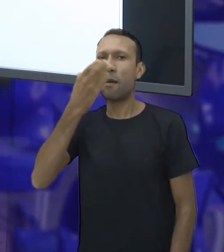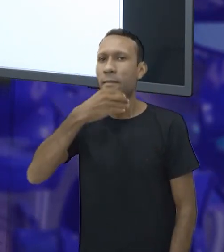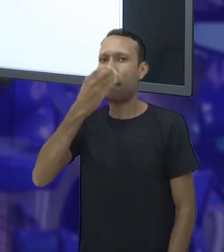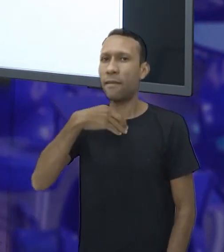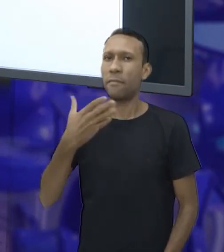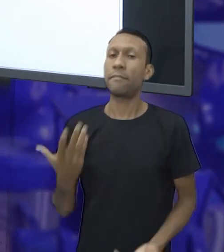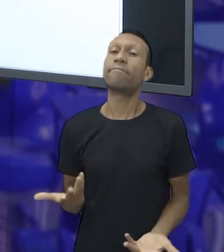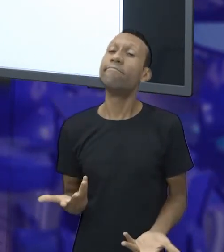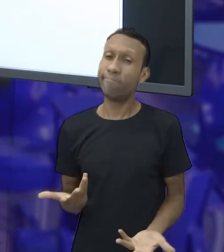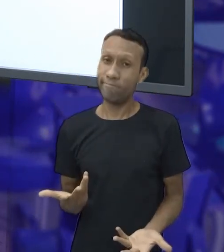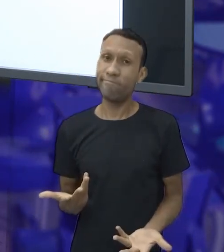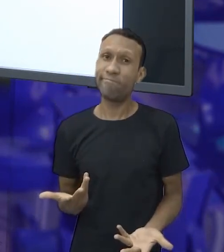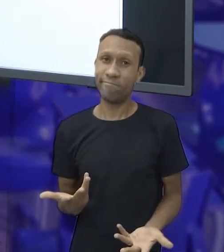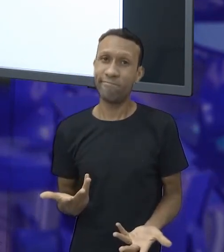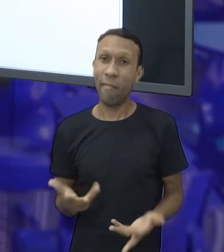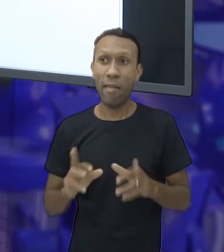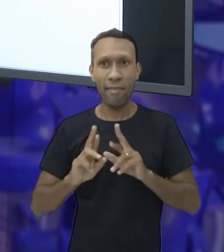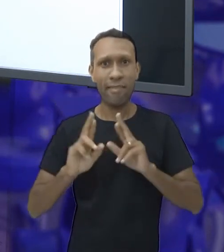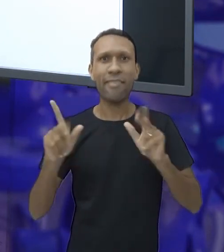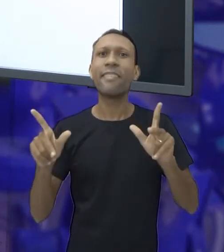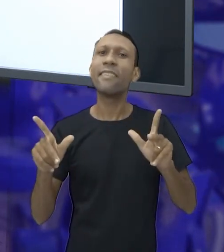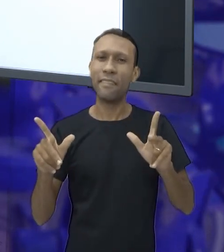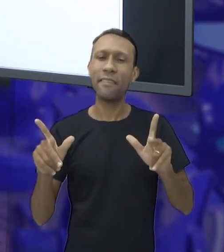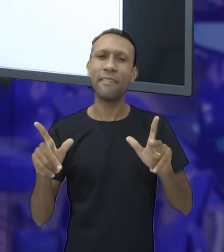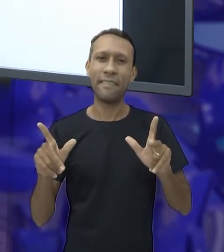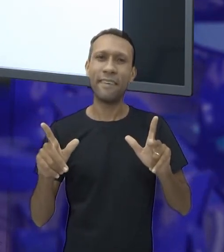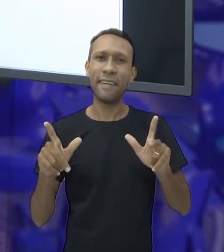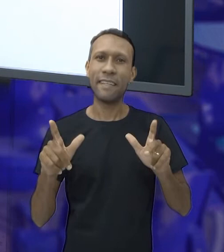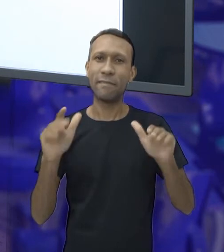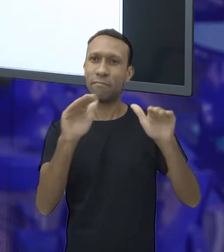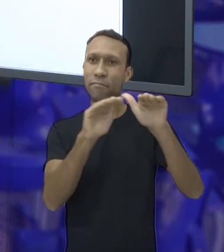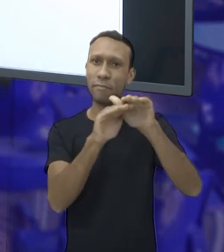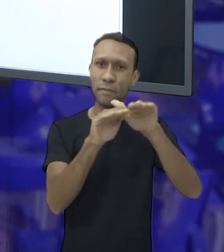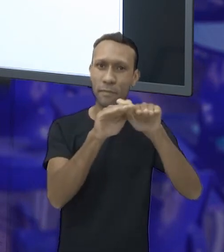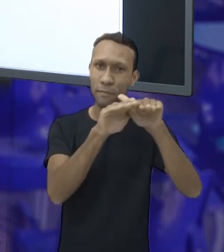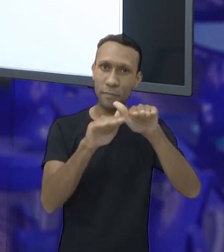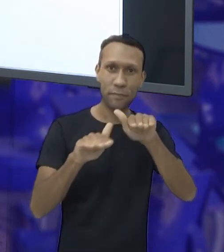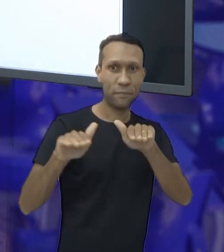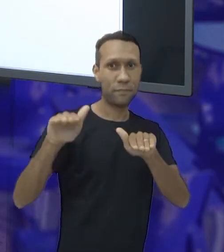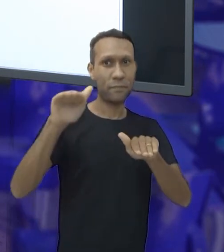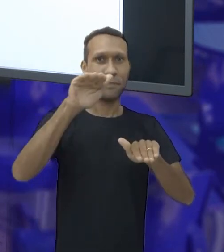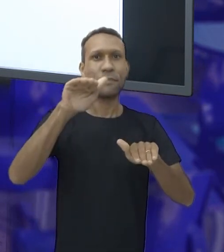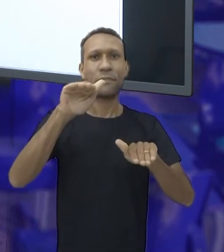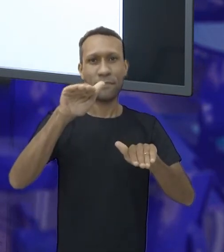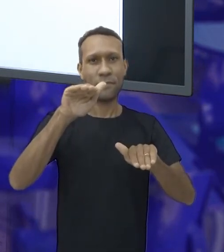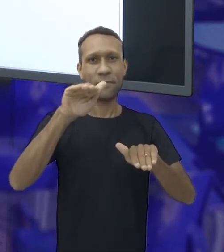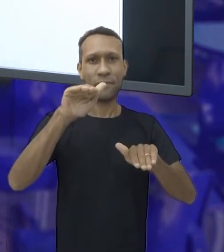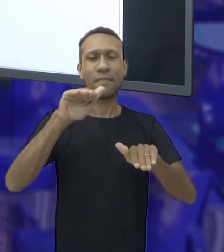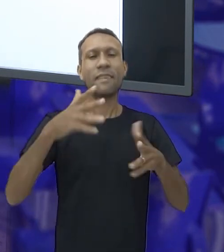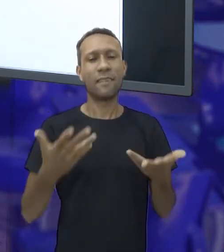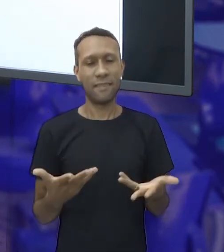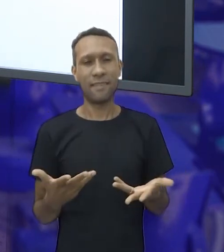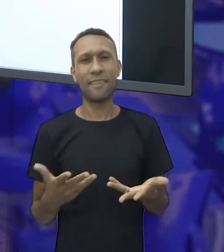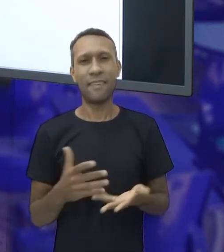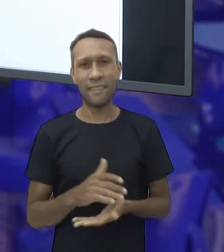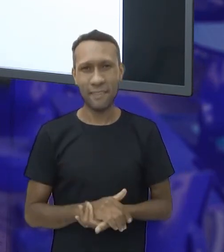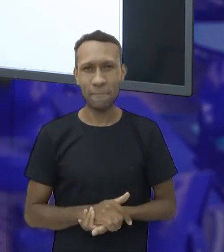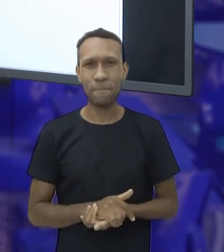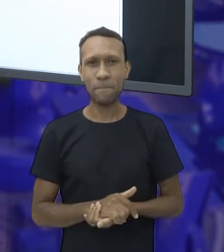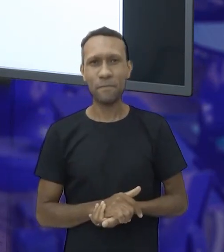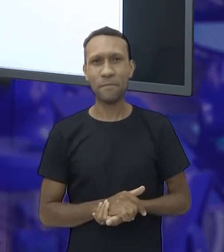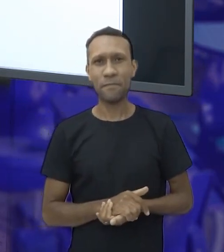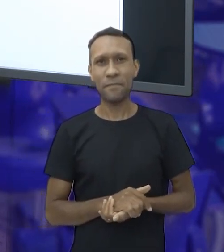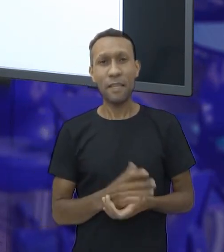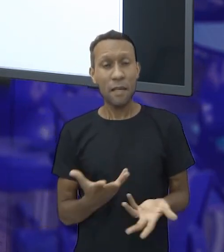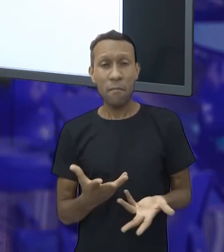intermediários, porque não vai ter a mesma condição de competitividade por conta do processador, da qualidade das câmeras, etc e tal, mas você está muito bem